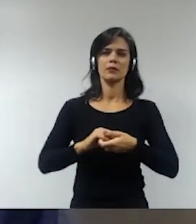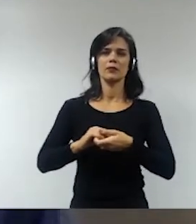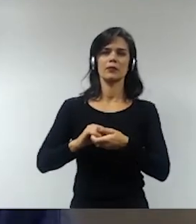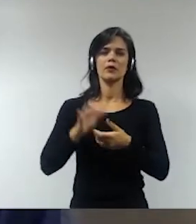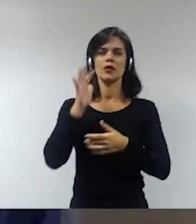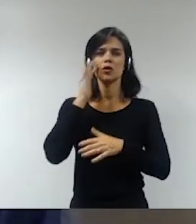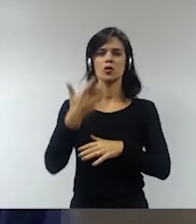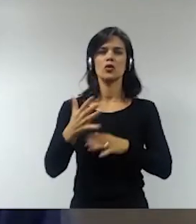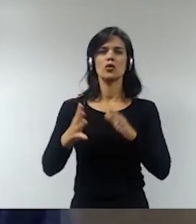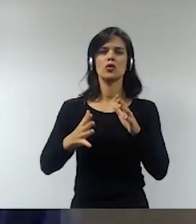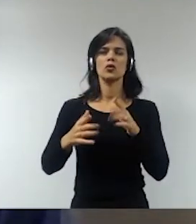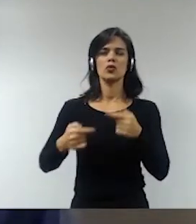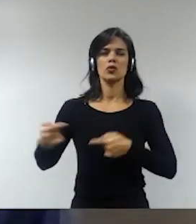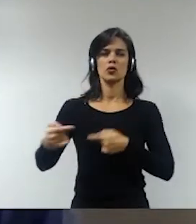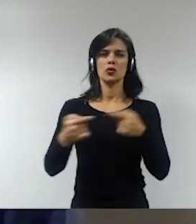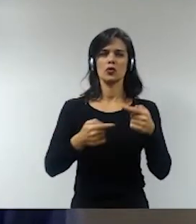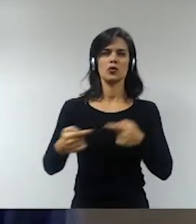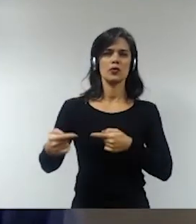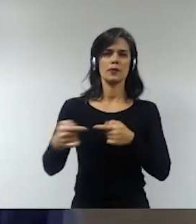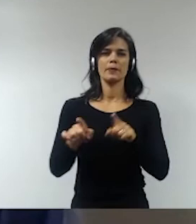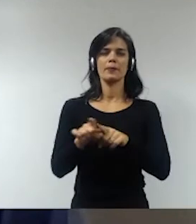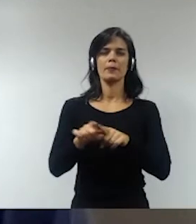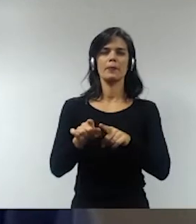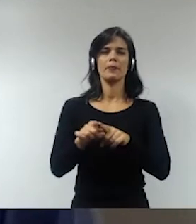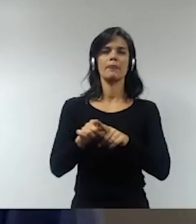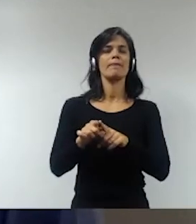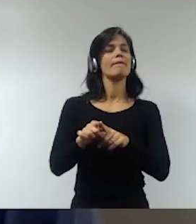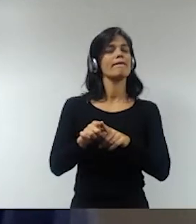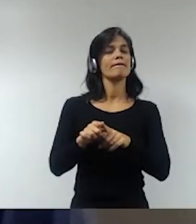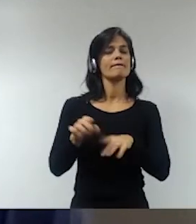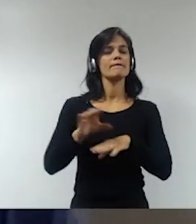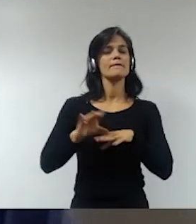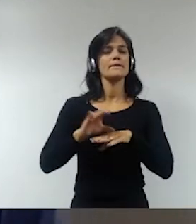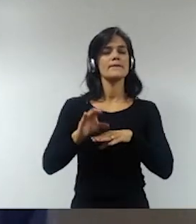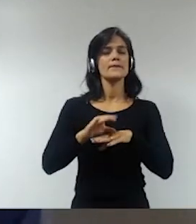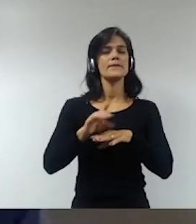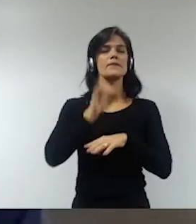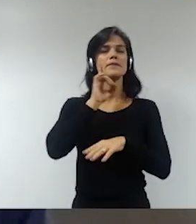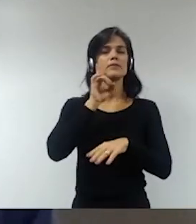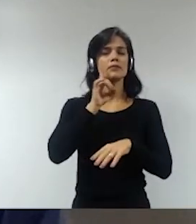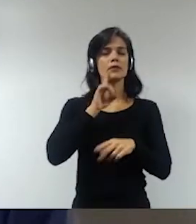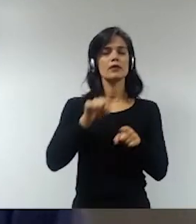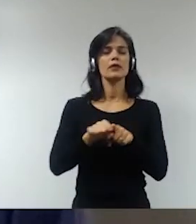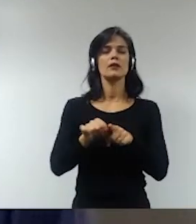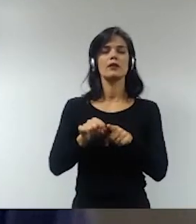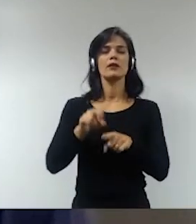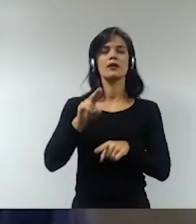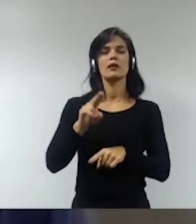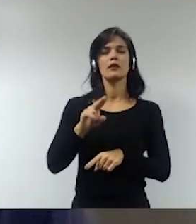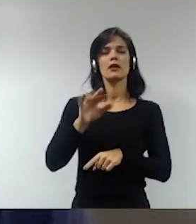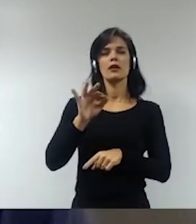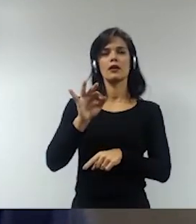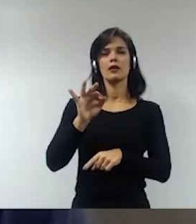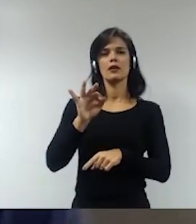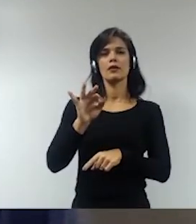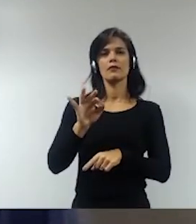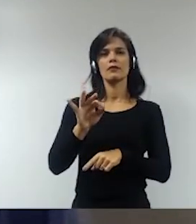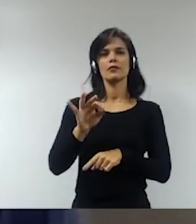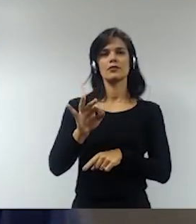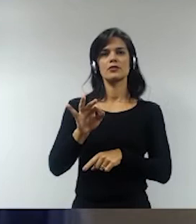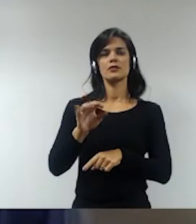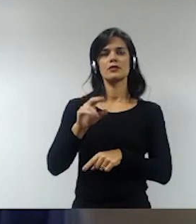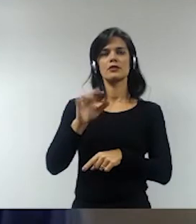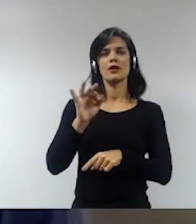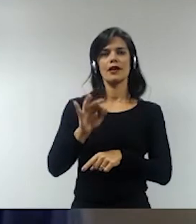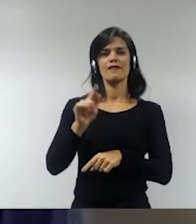pela Universidade de Columbia, em Nova York, e também na FGV, na Fundação Getúlio Vargas.